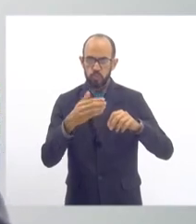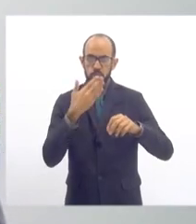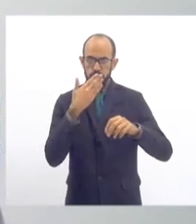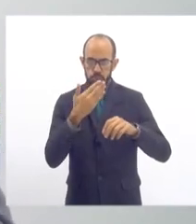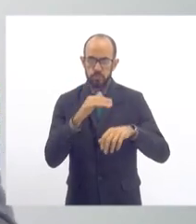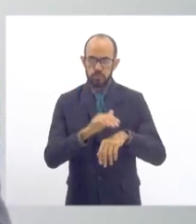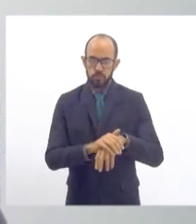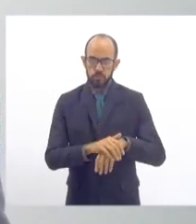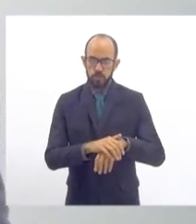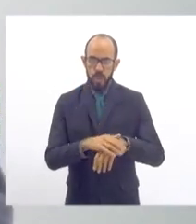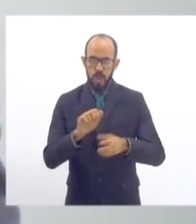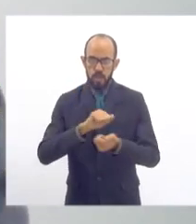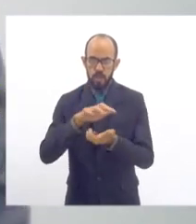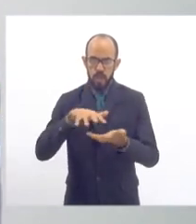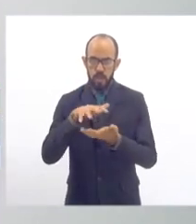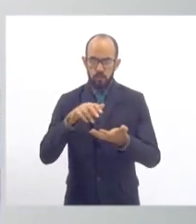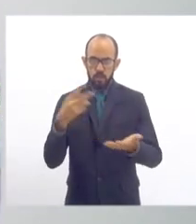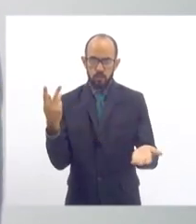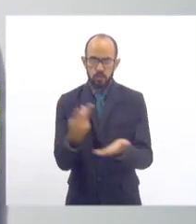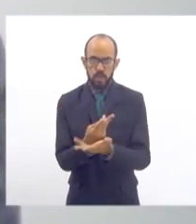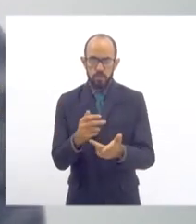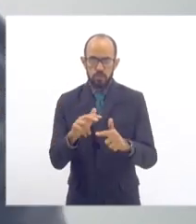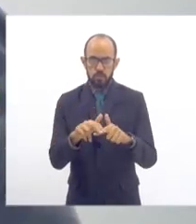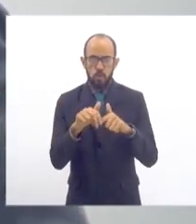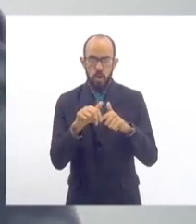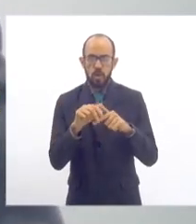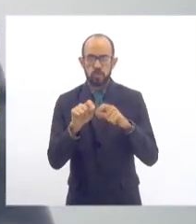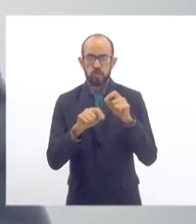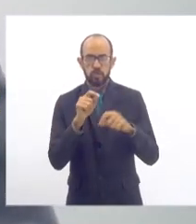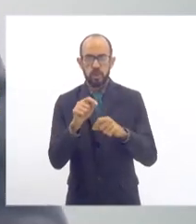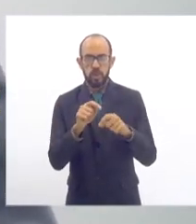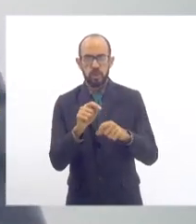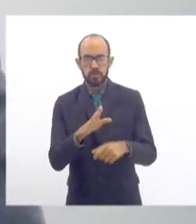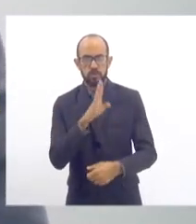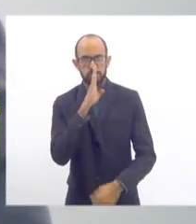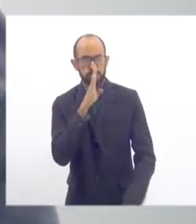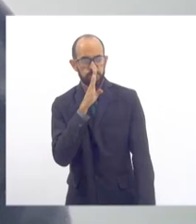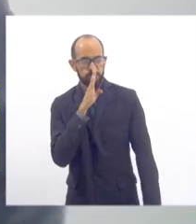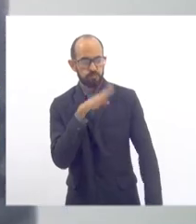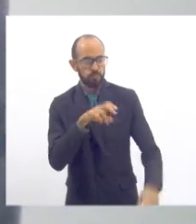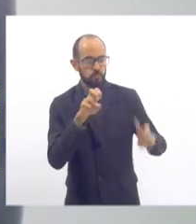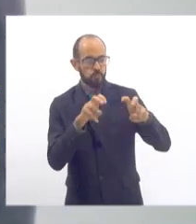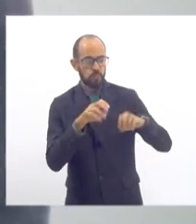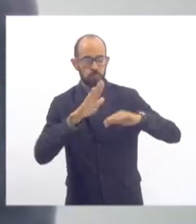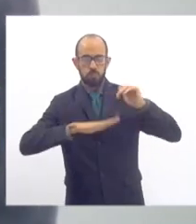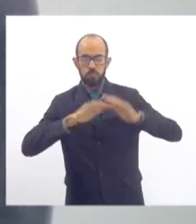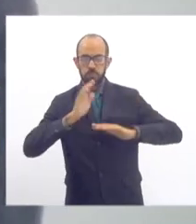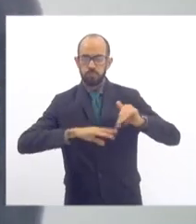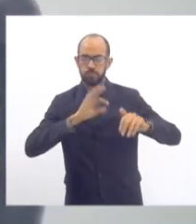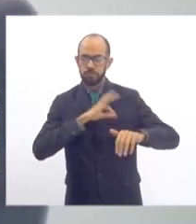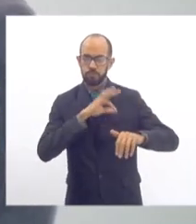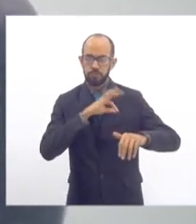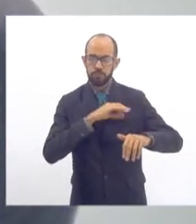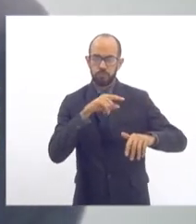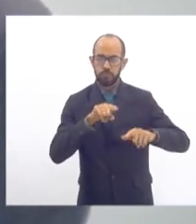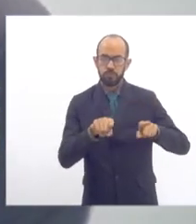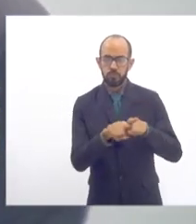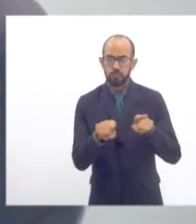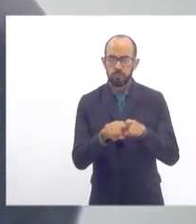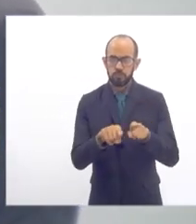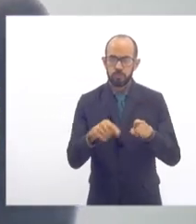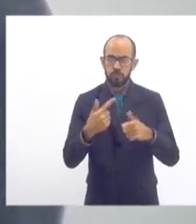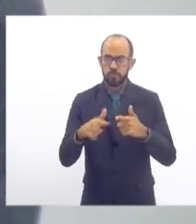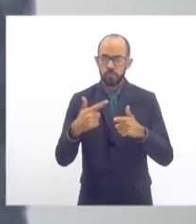greve é decorrência dessa omissão com relação ao plano de cargos, carreiras e salário e desse problema com relação à própria gestão do